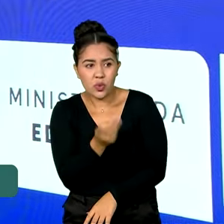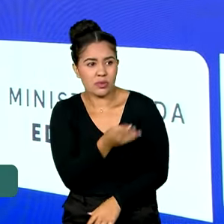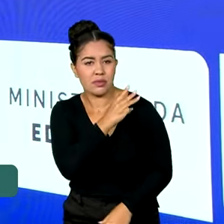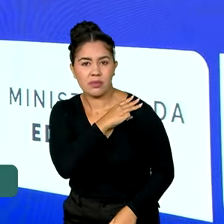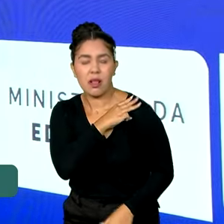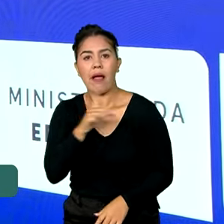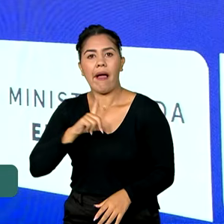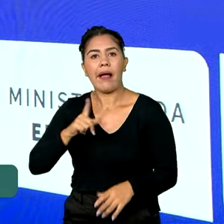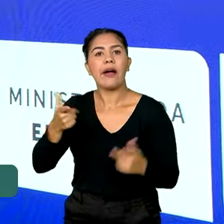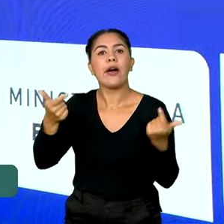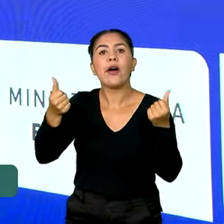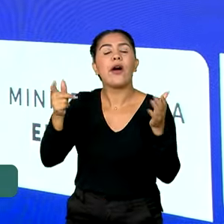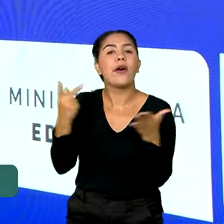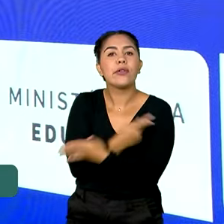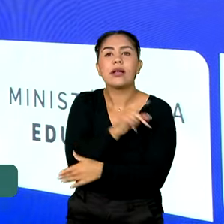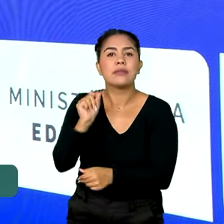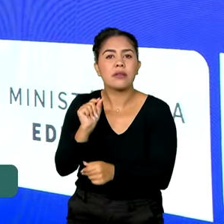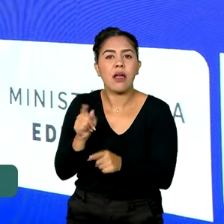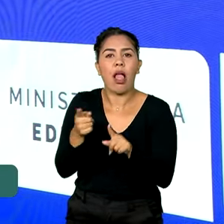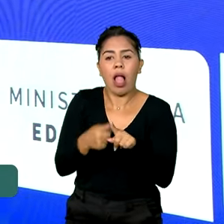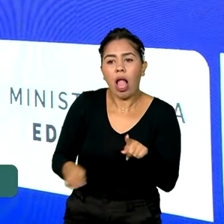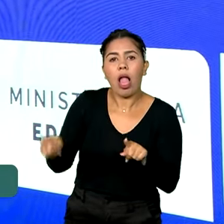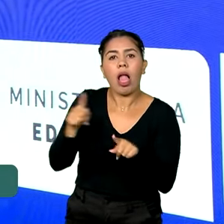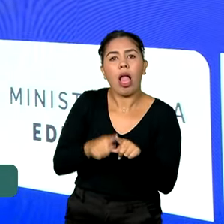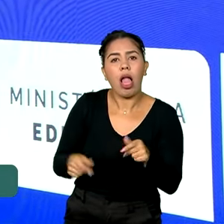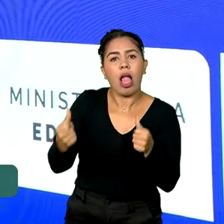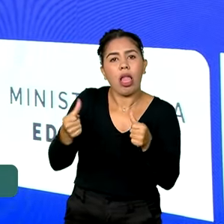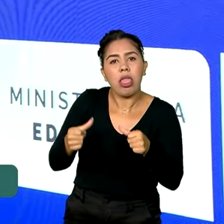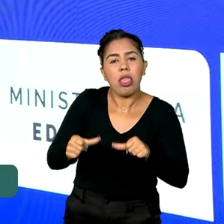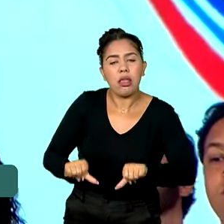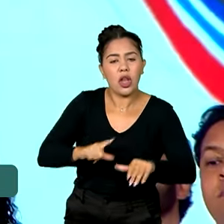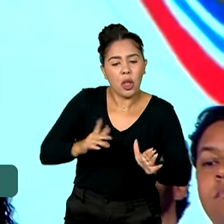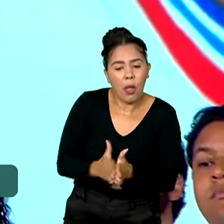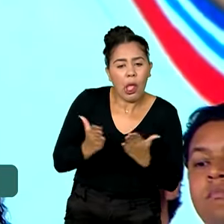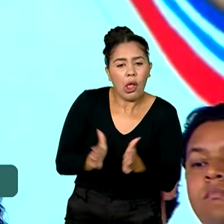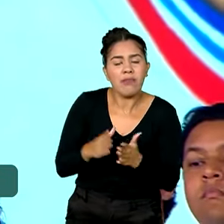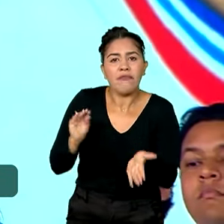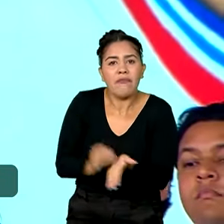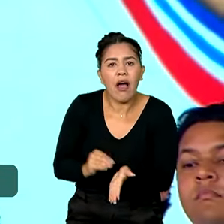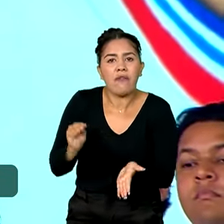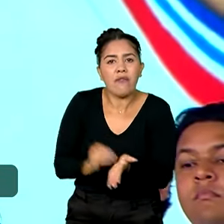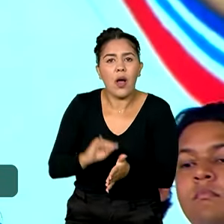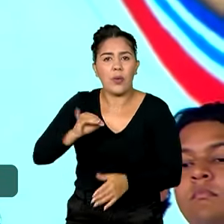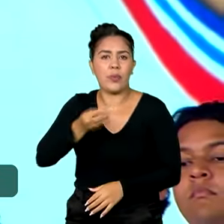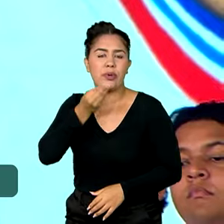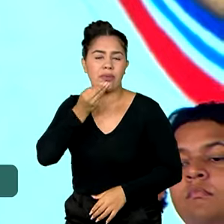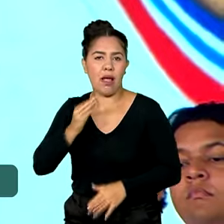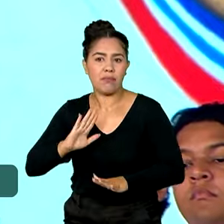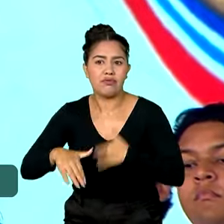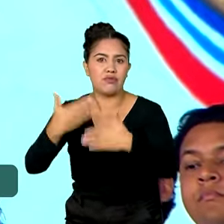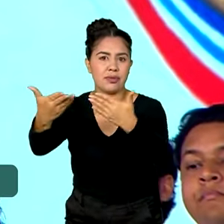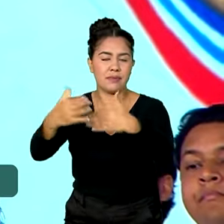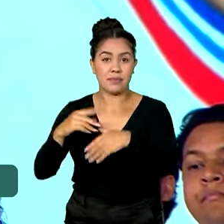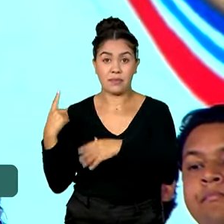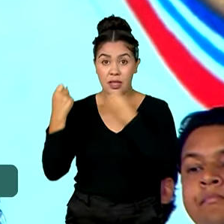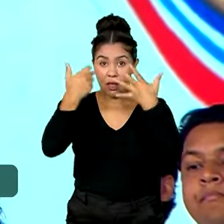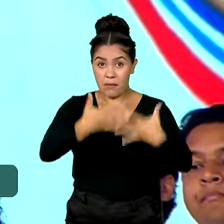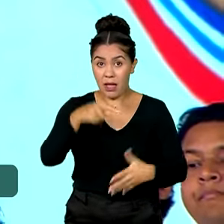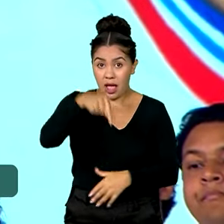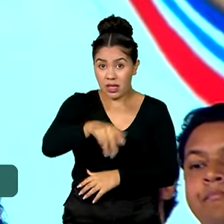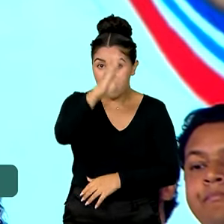um ciclo de pobreza e de falta de oportunidades. No Brasil, gente,